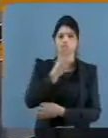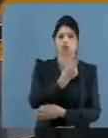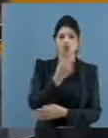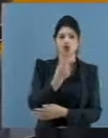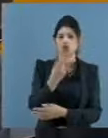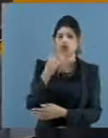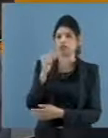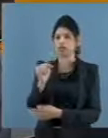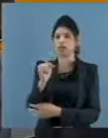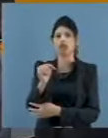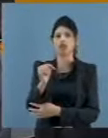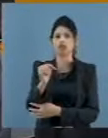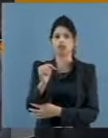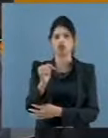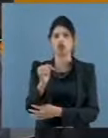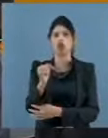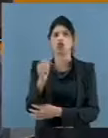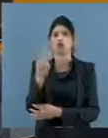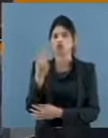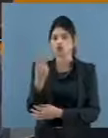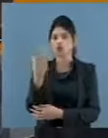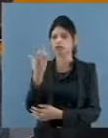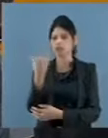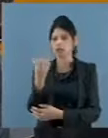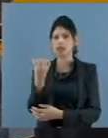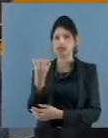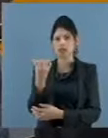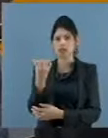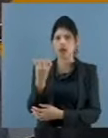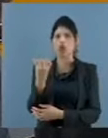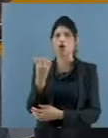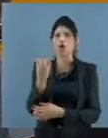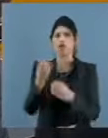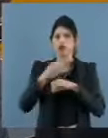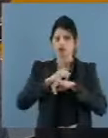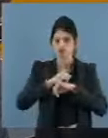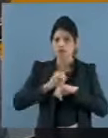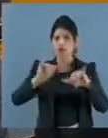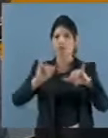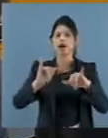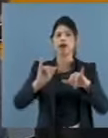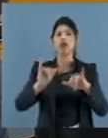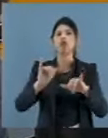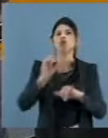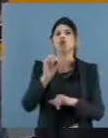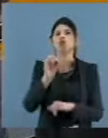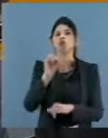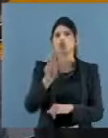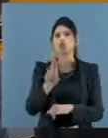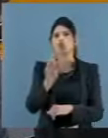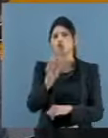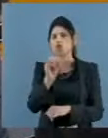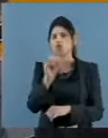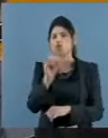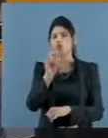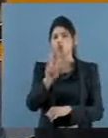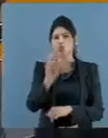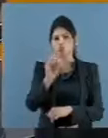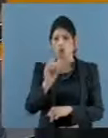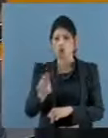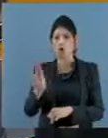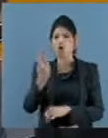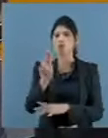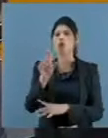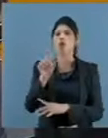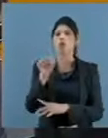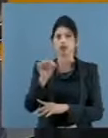227-2674, publicado no UOL, em 2 de junho de 2023. O ministro Alexandre de Moraes suspendeu o